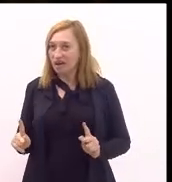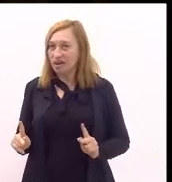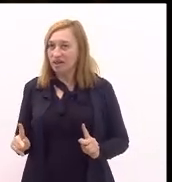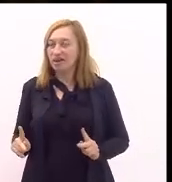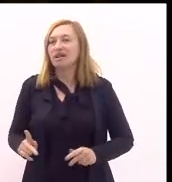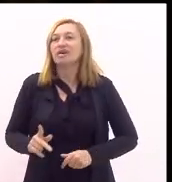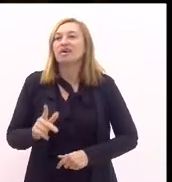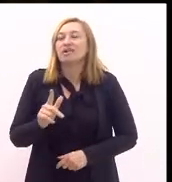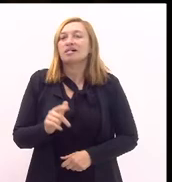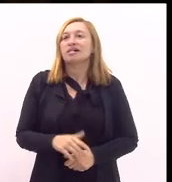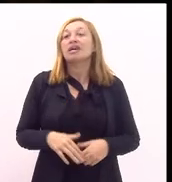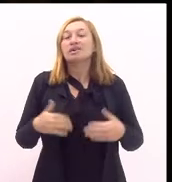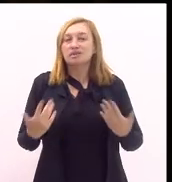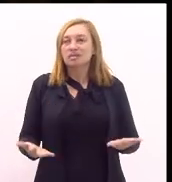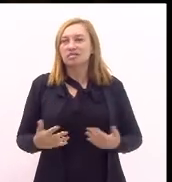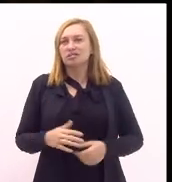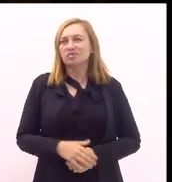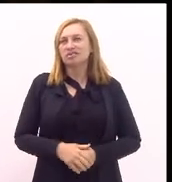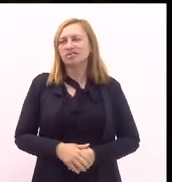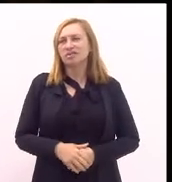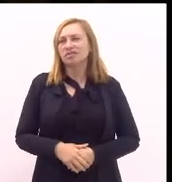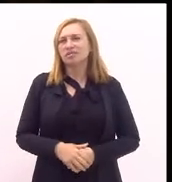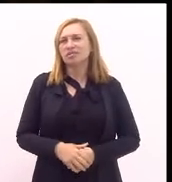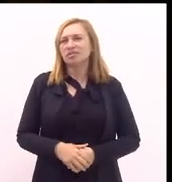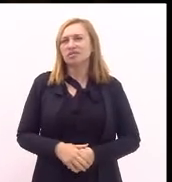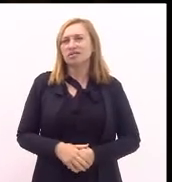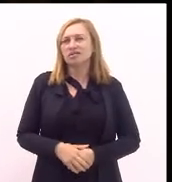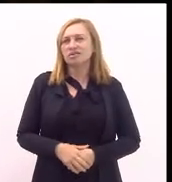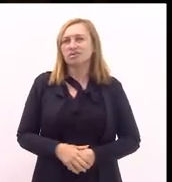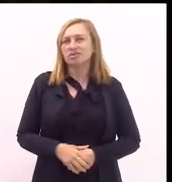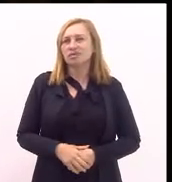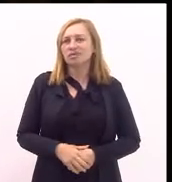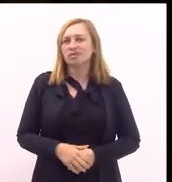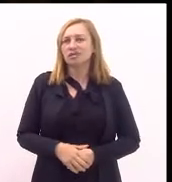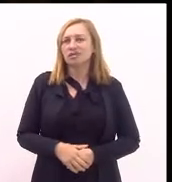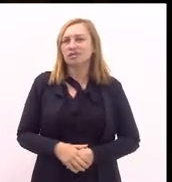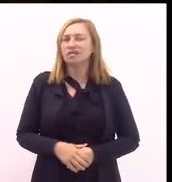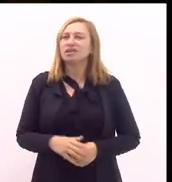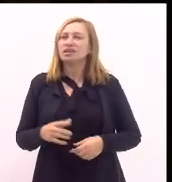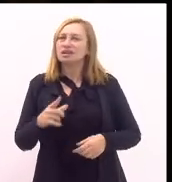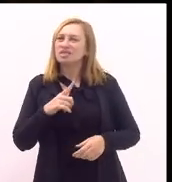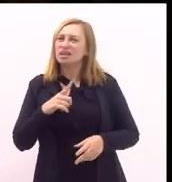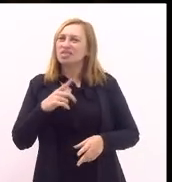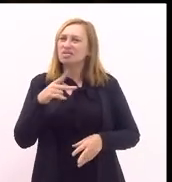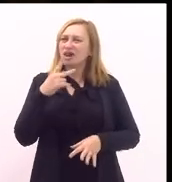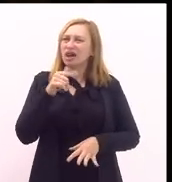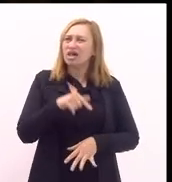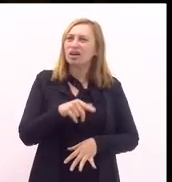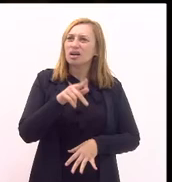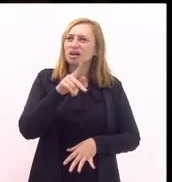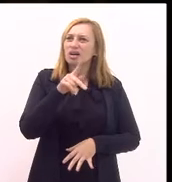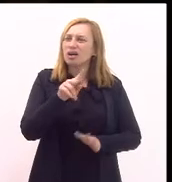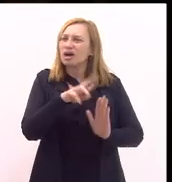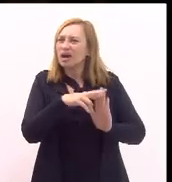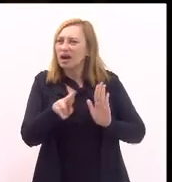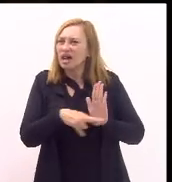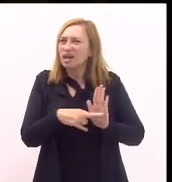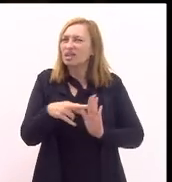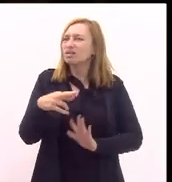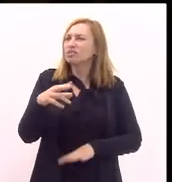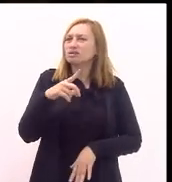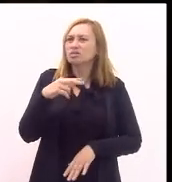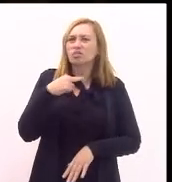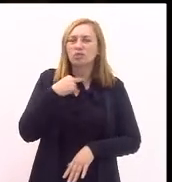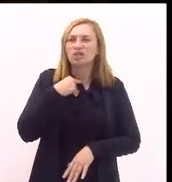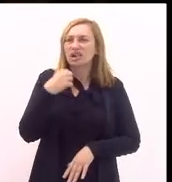bagulho e pô é é tia tem um tem um bagulho de protocolo aqui não sei o que que não pode não podia cantar a música